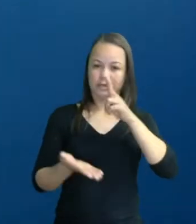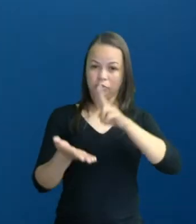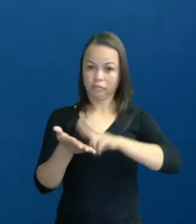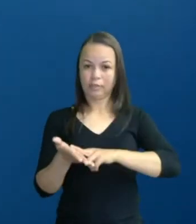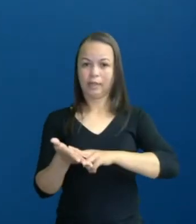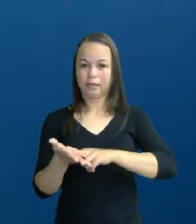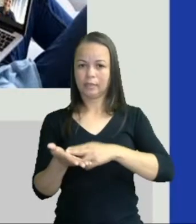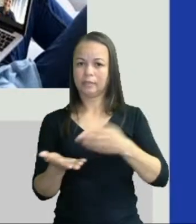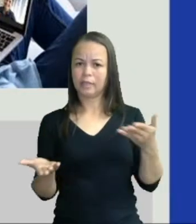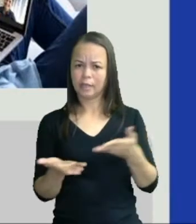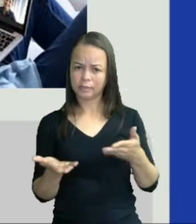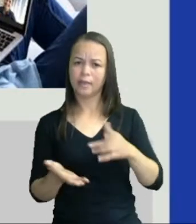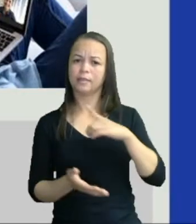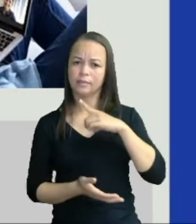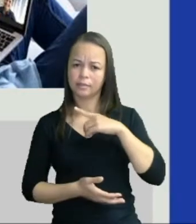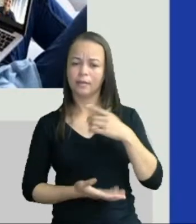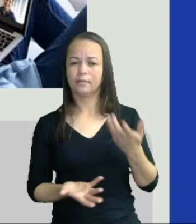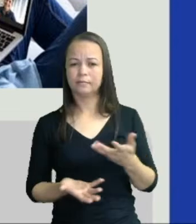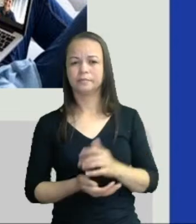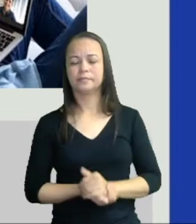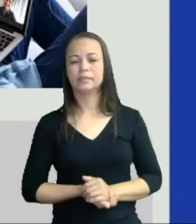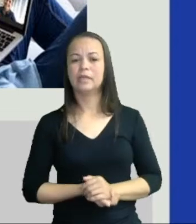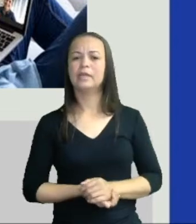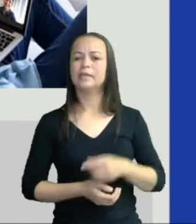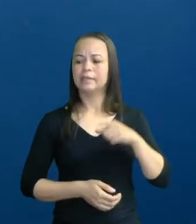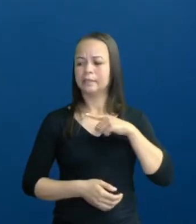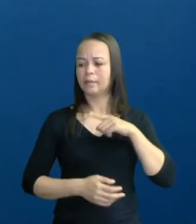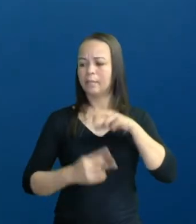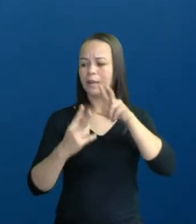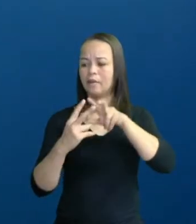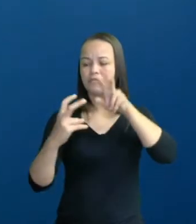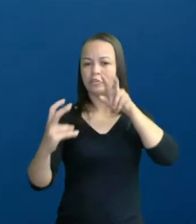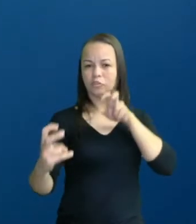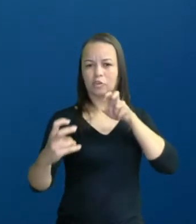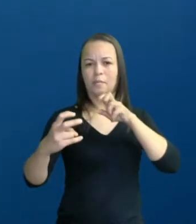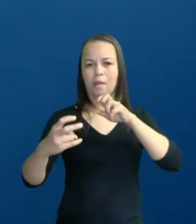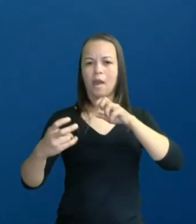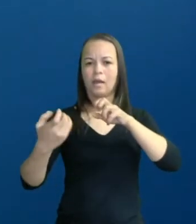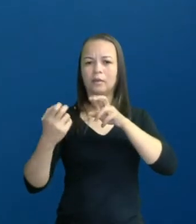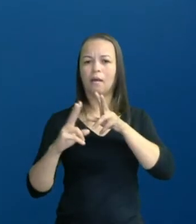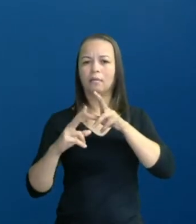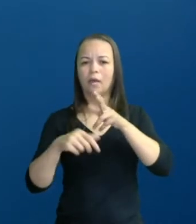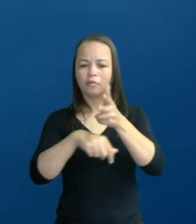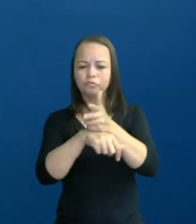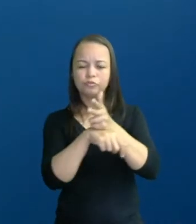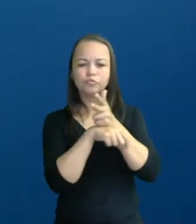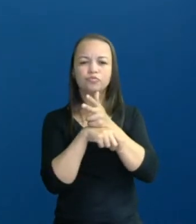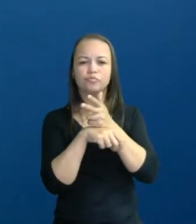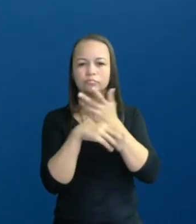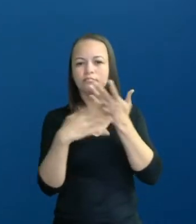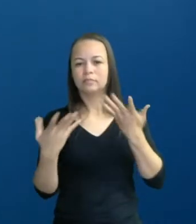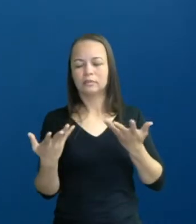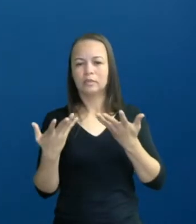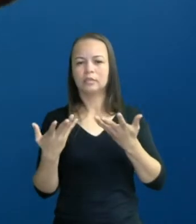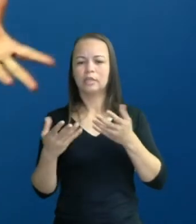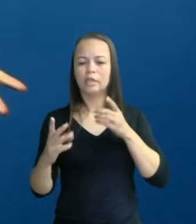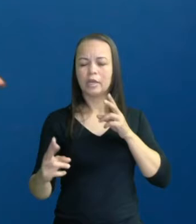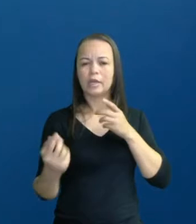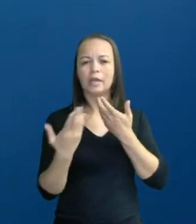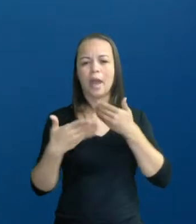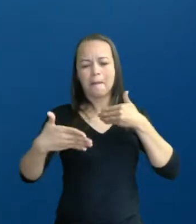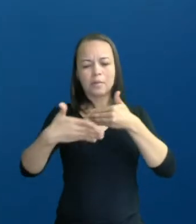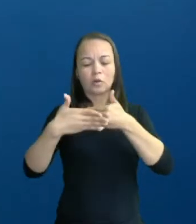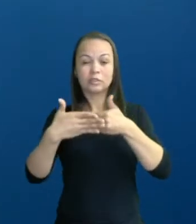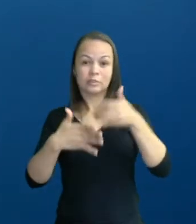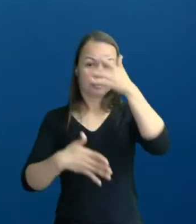tem, e também tem as videochamadas, que ajudam muito e aproxima a gente com as pessoas do mundo